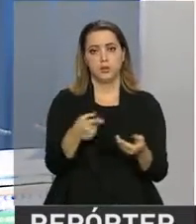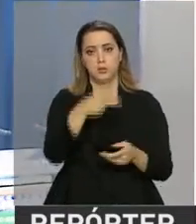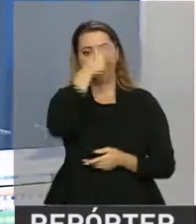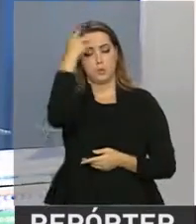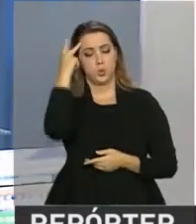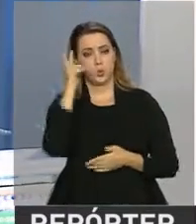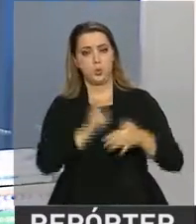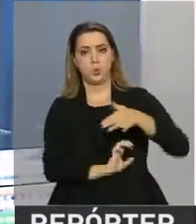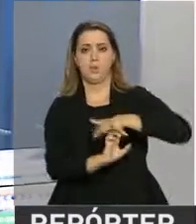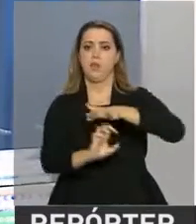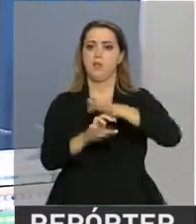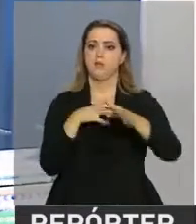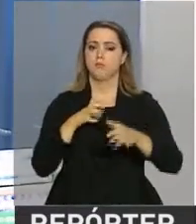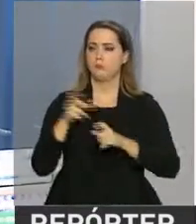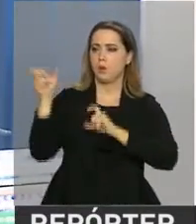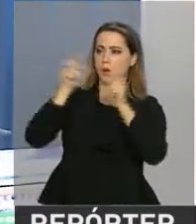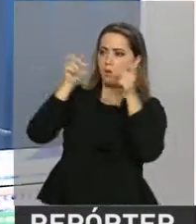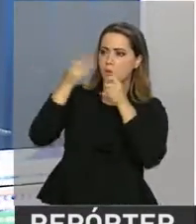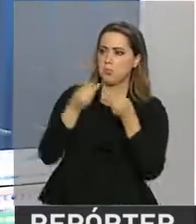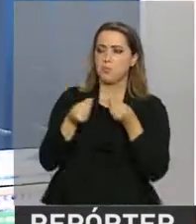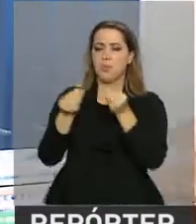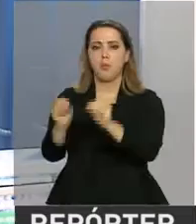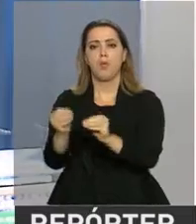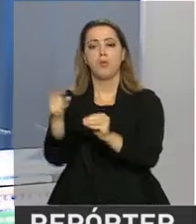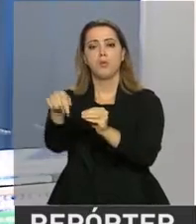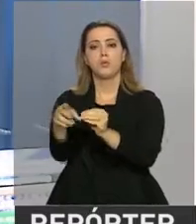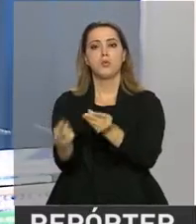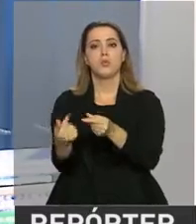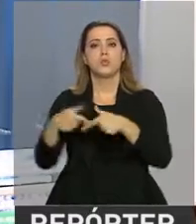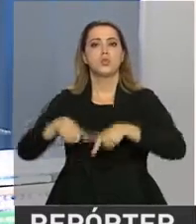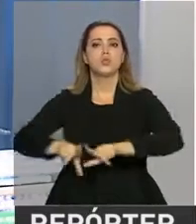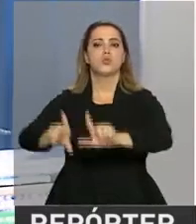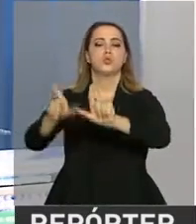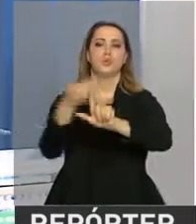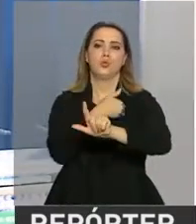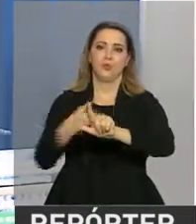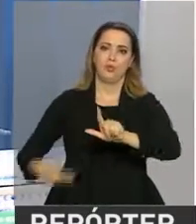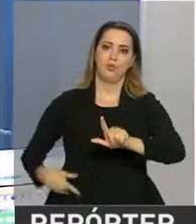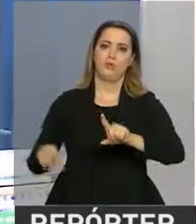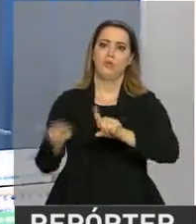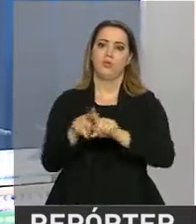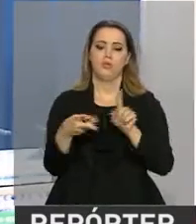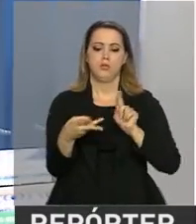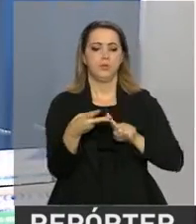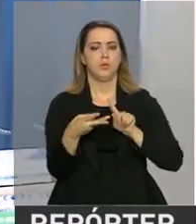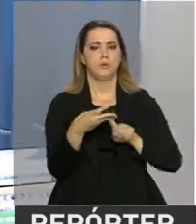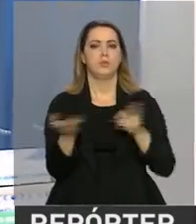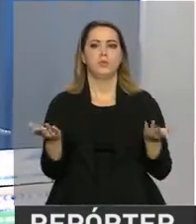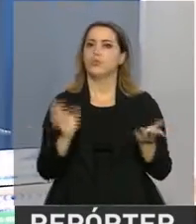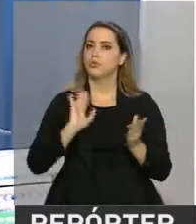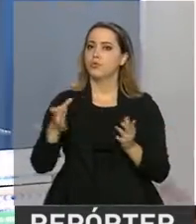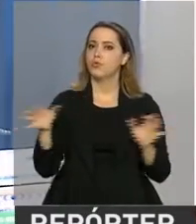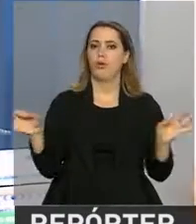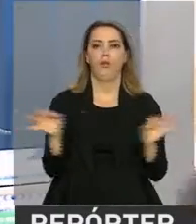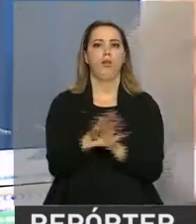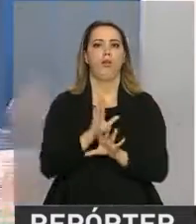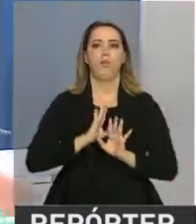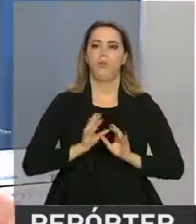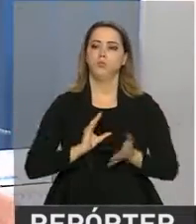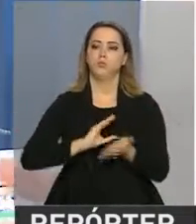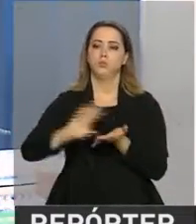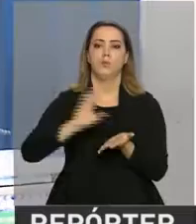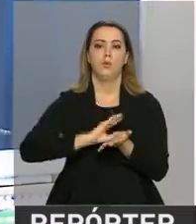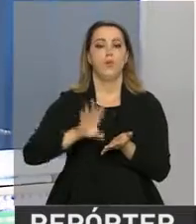sente atraído por aplicar em títulos públicos. E, de outro lado, o setor público, né, que praticamente parou de investir, né, porque